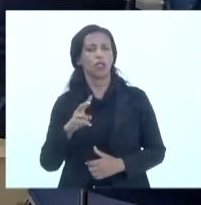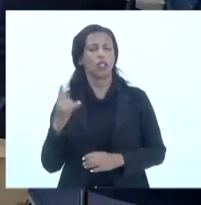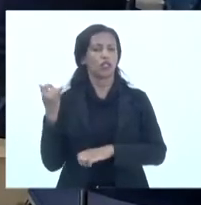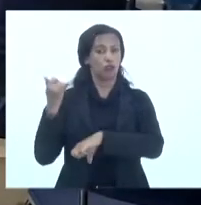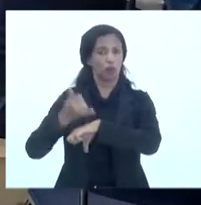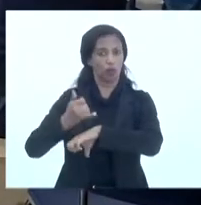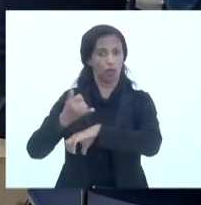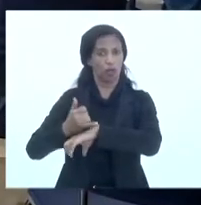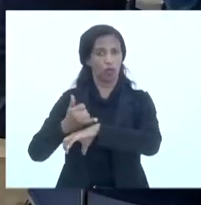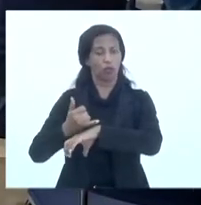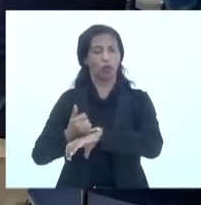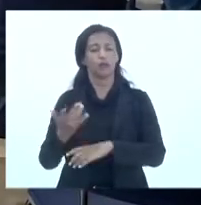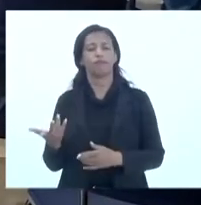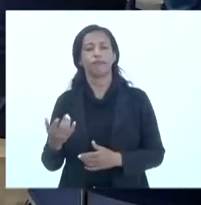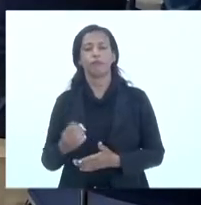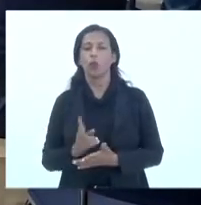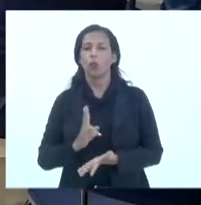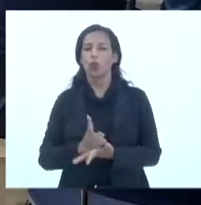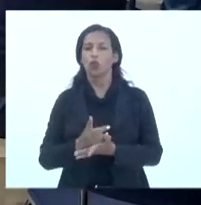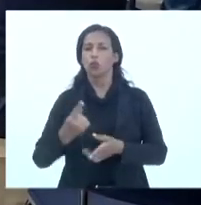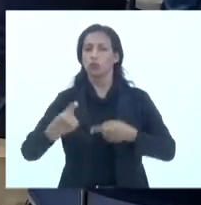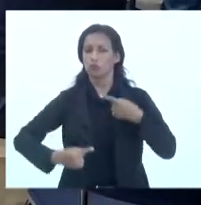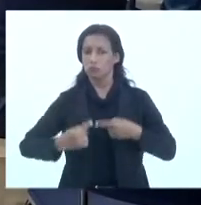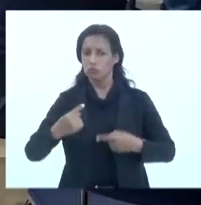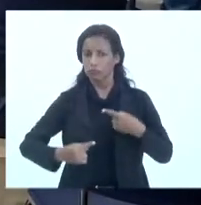continuidade ao nosso debate,